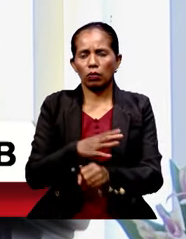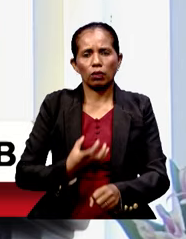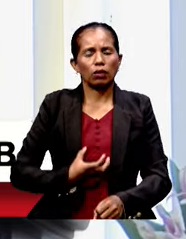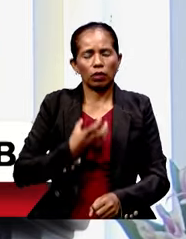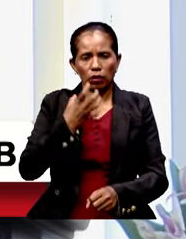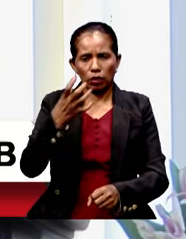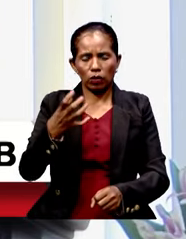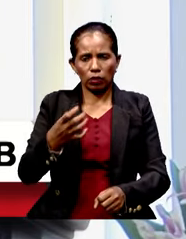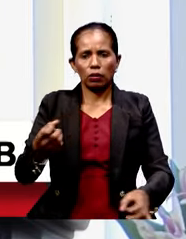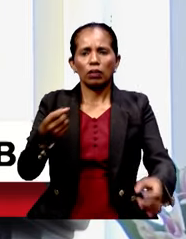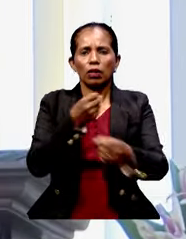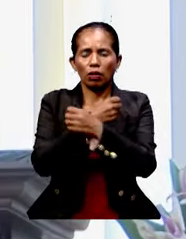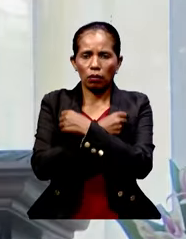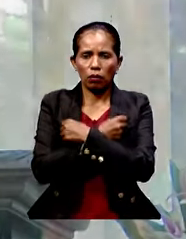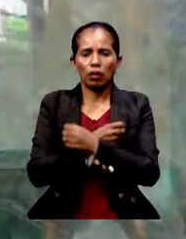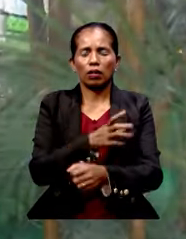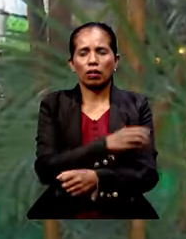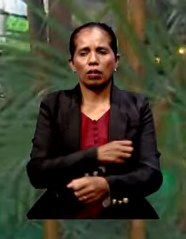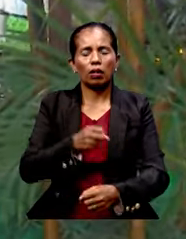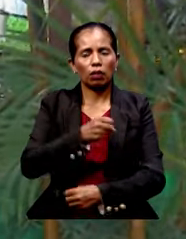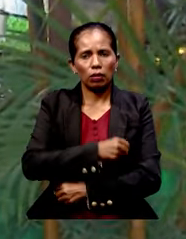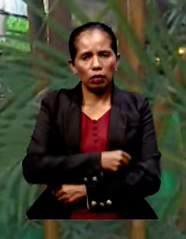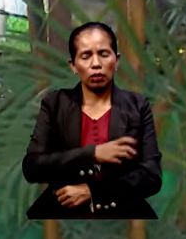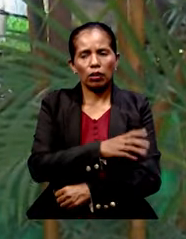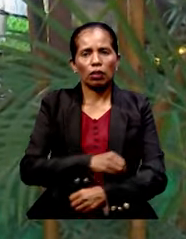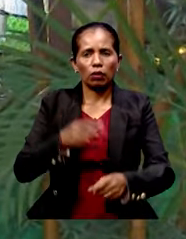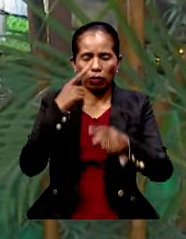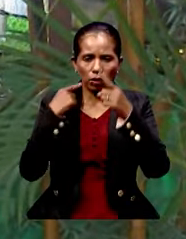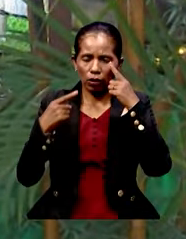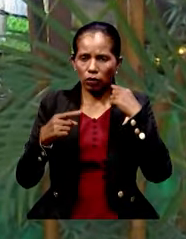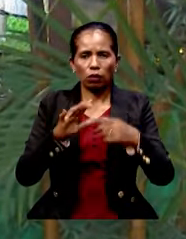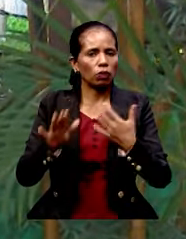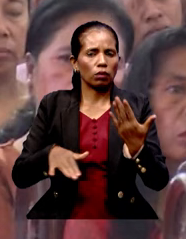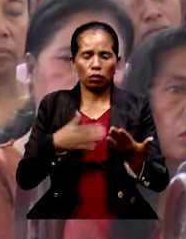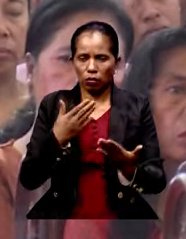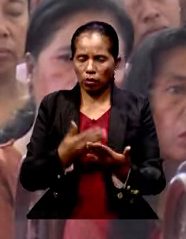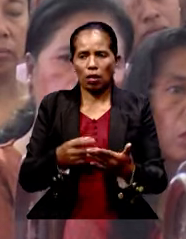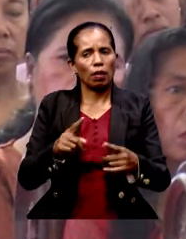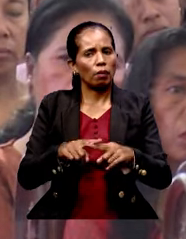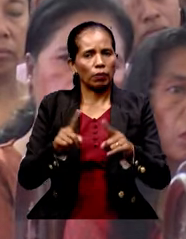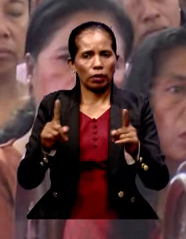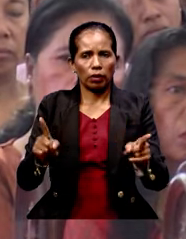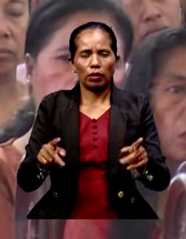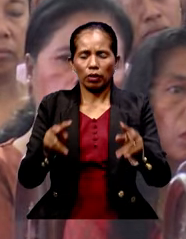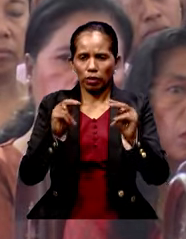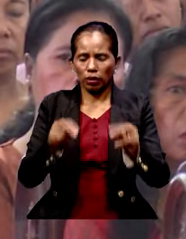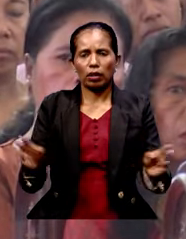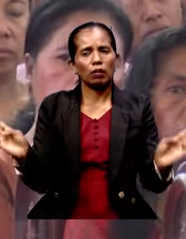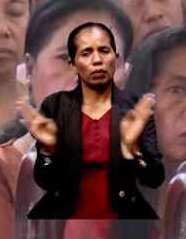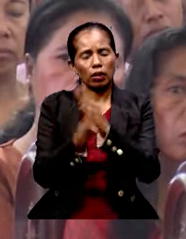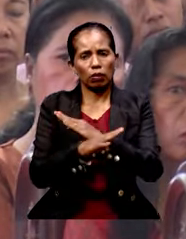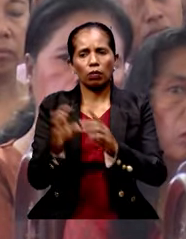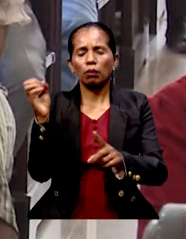pode hakuak malu, labarak otani tan, buat tidak nehotu, mai be, tenggi sai oportunidade